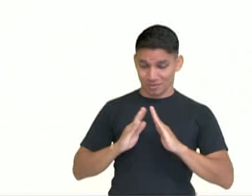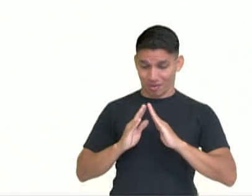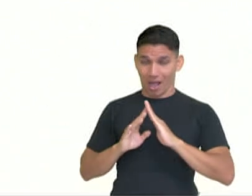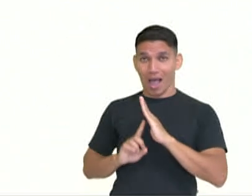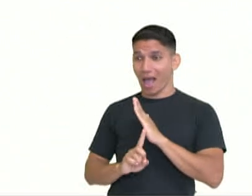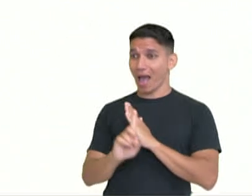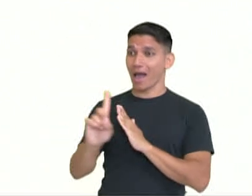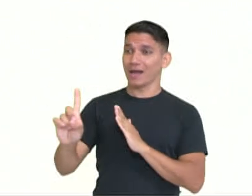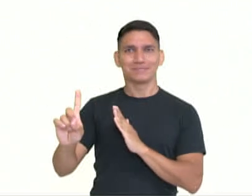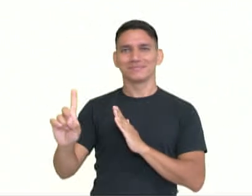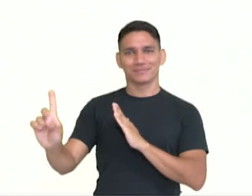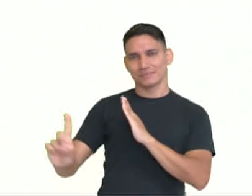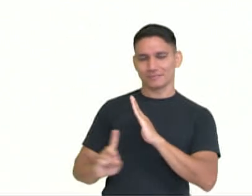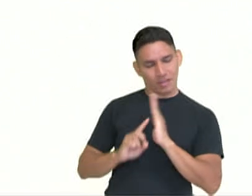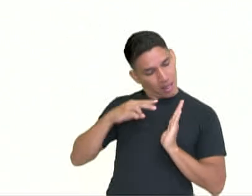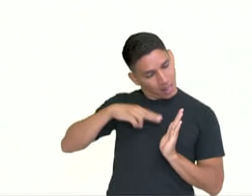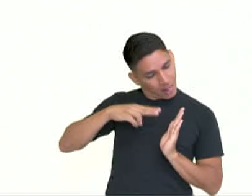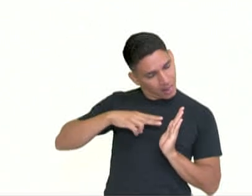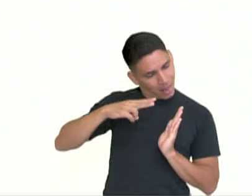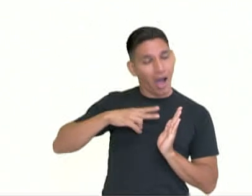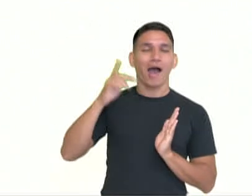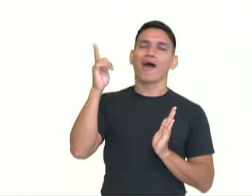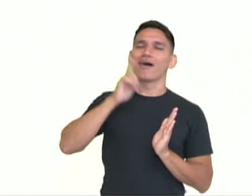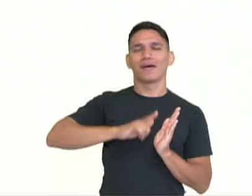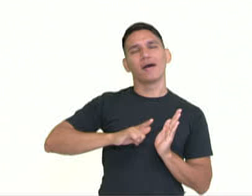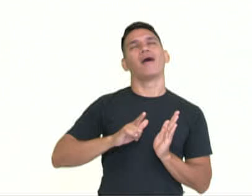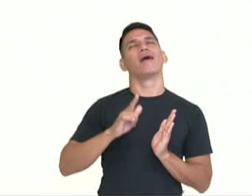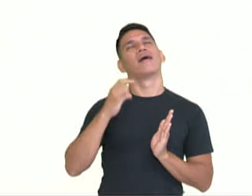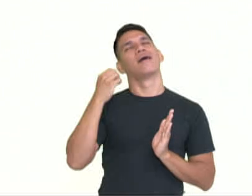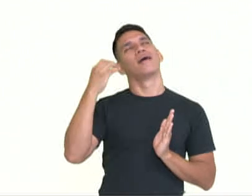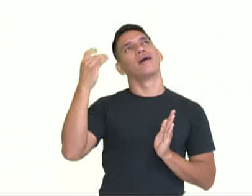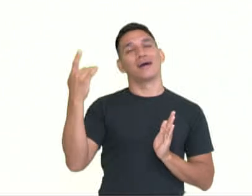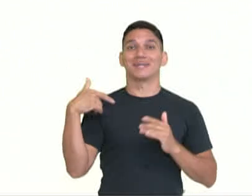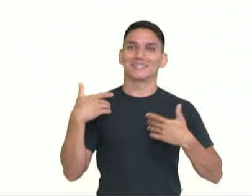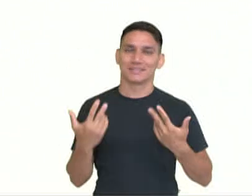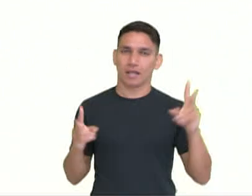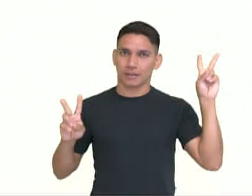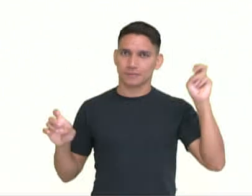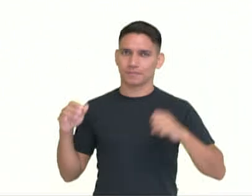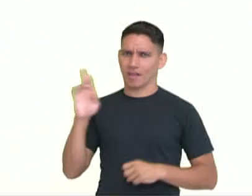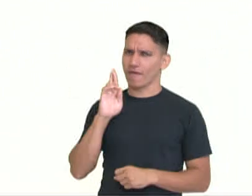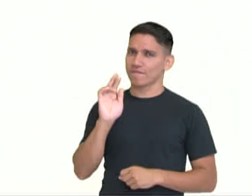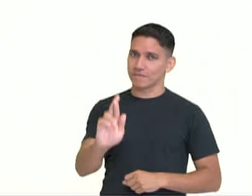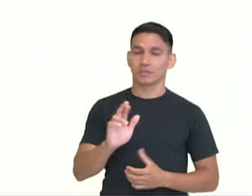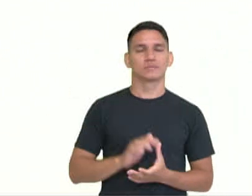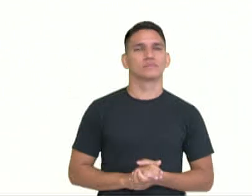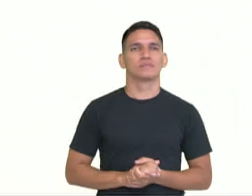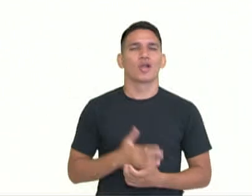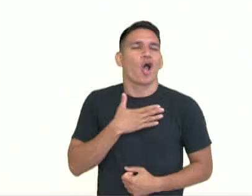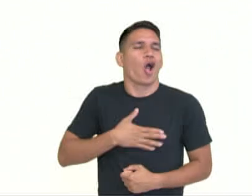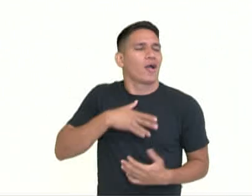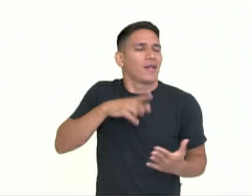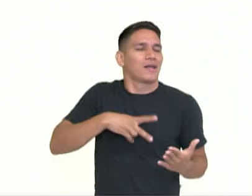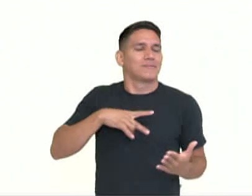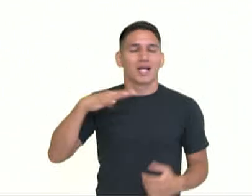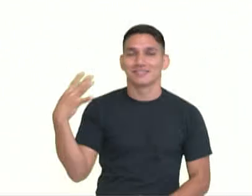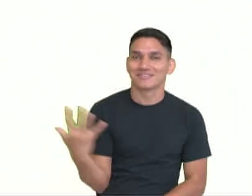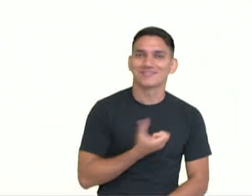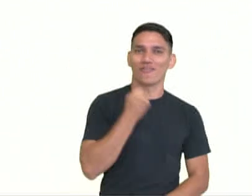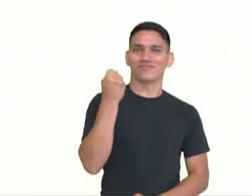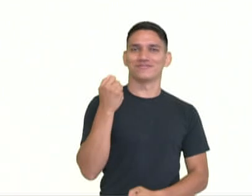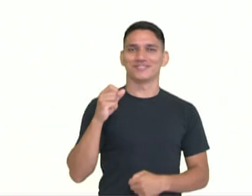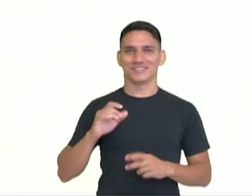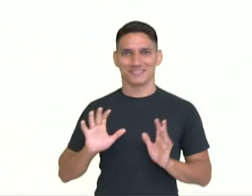casa. Abre aspas. Gostar de ler foi minha salvação. Fecha aspas,